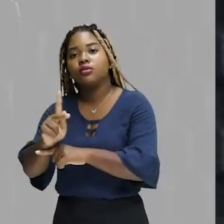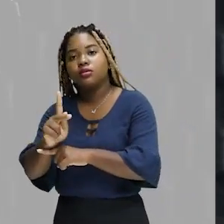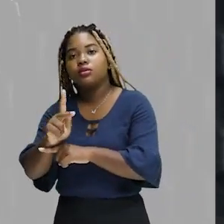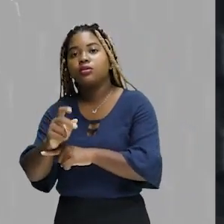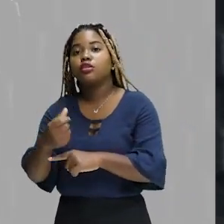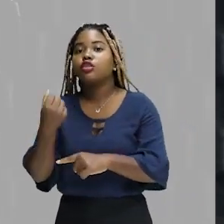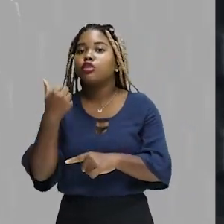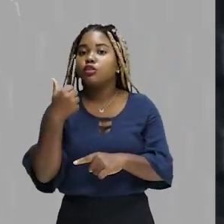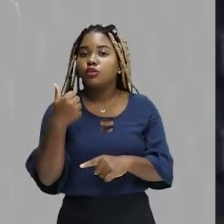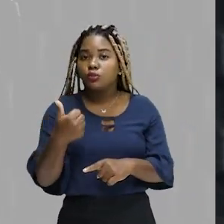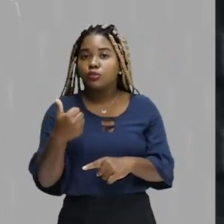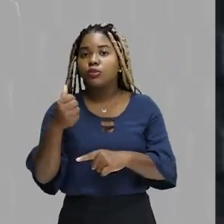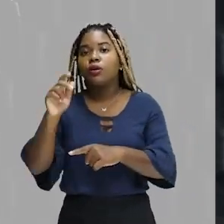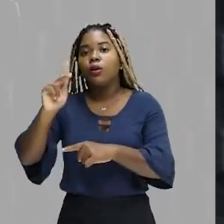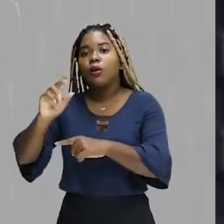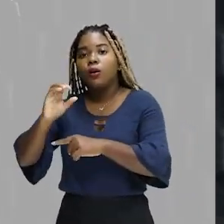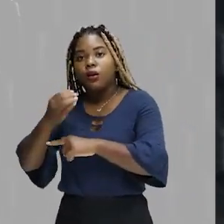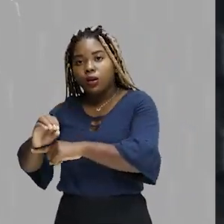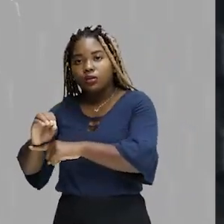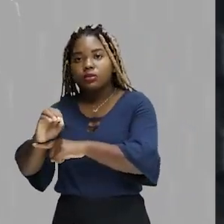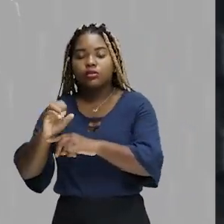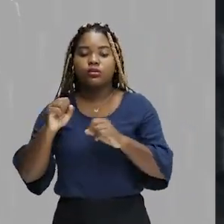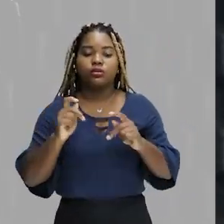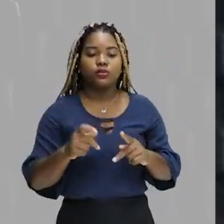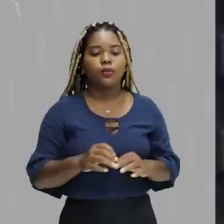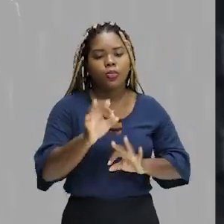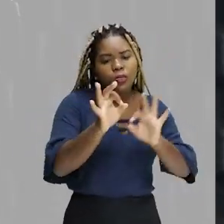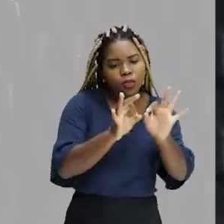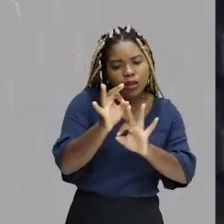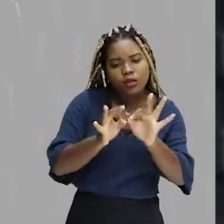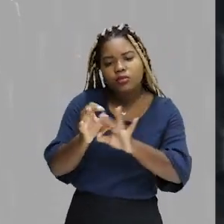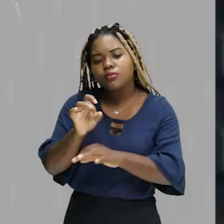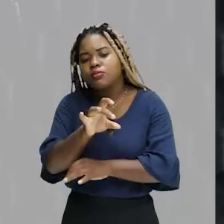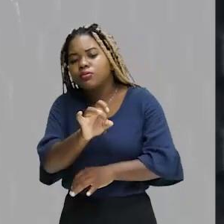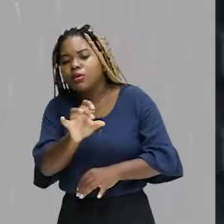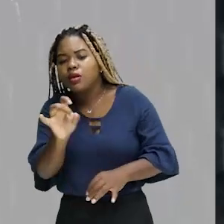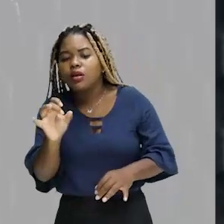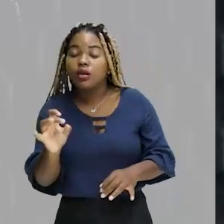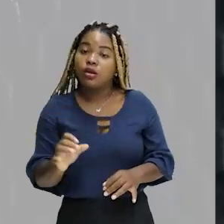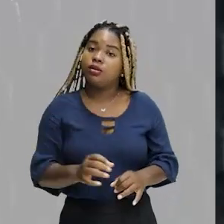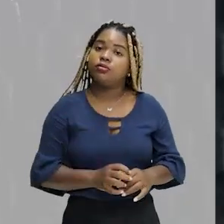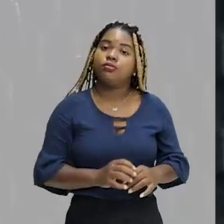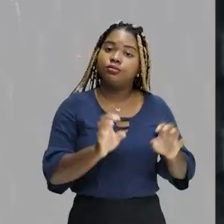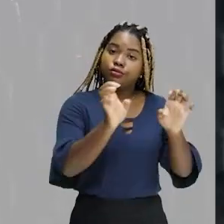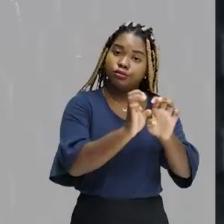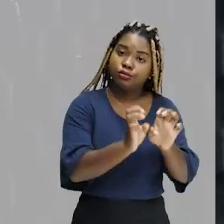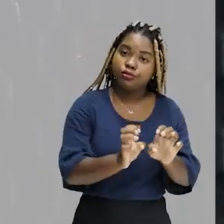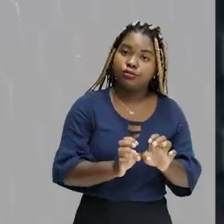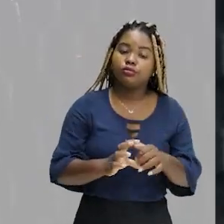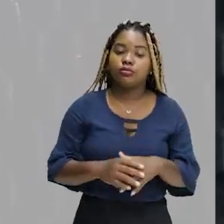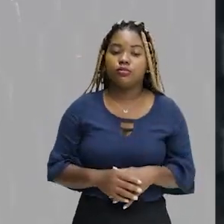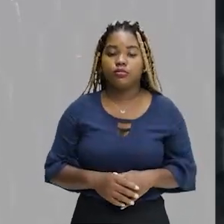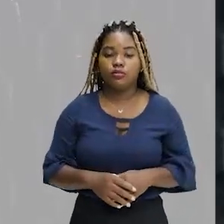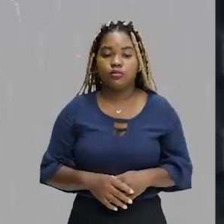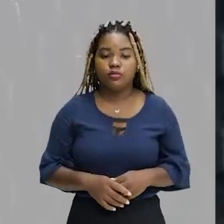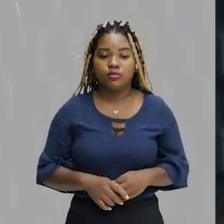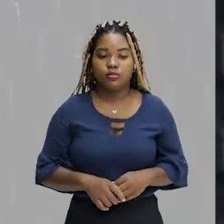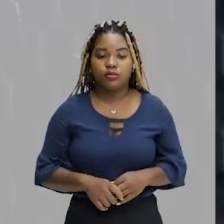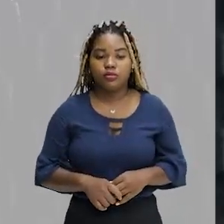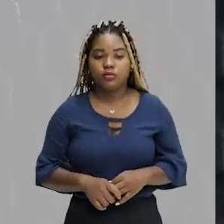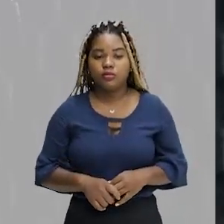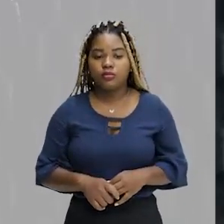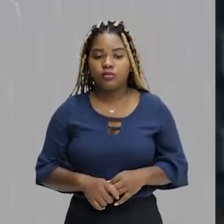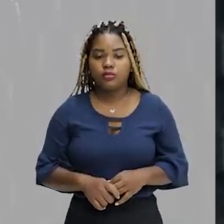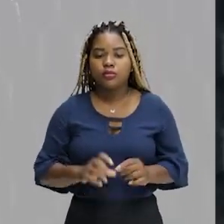e 1 oxigênio. Então, fizemos essa atividade para cada composto, para cada estrutura, certo? E o